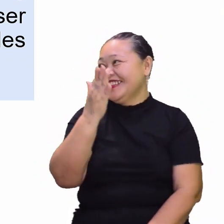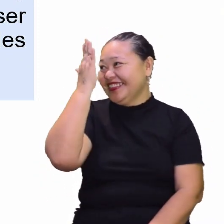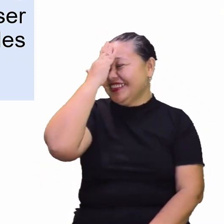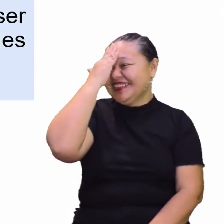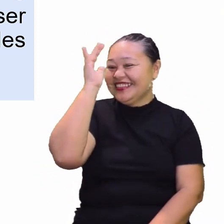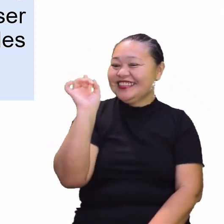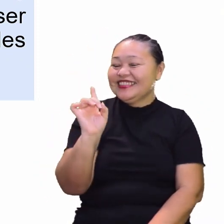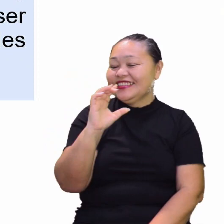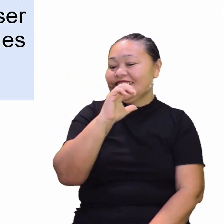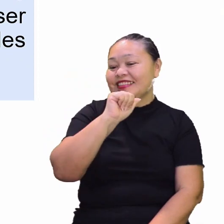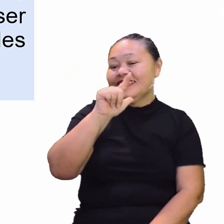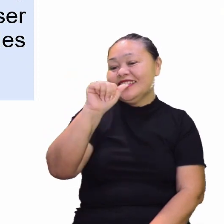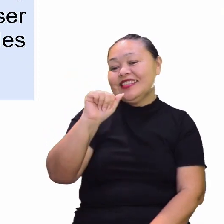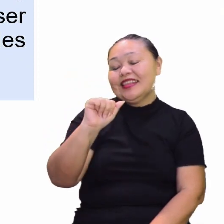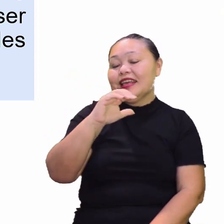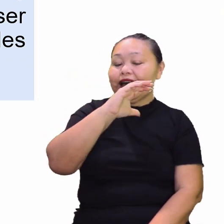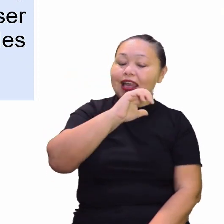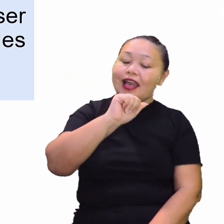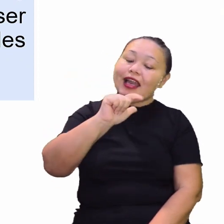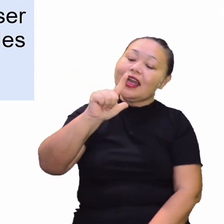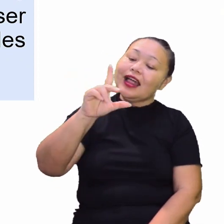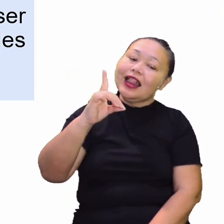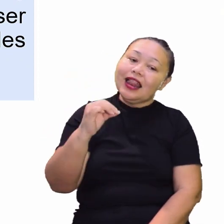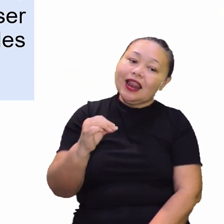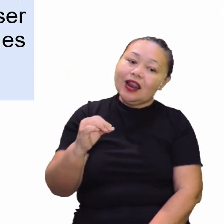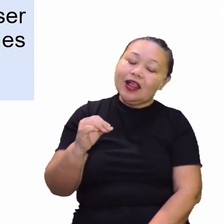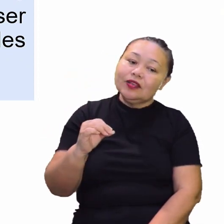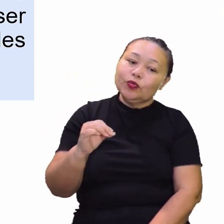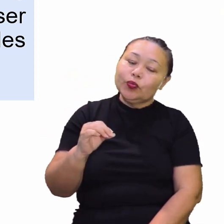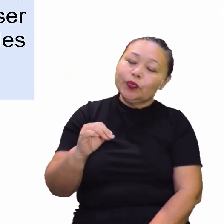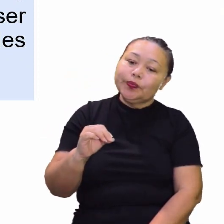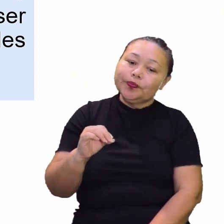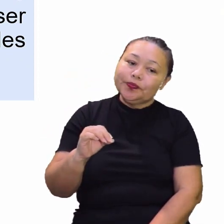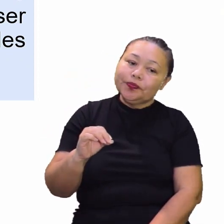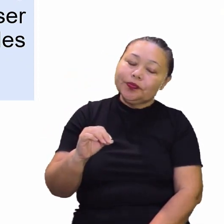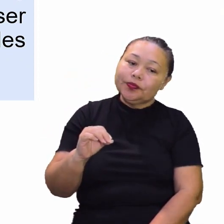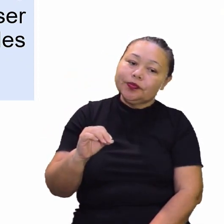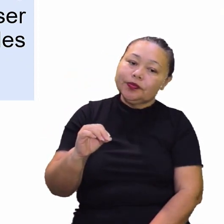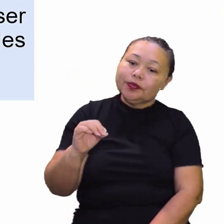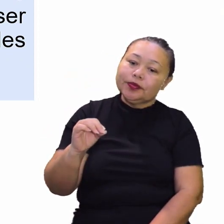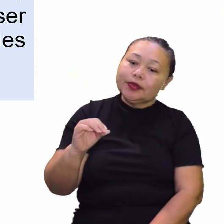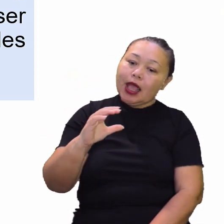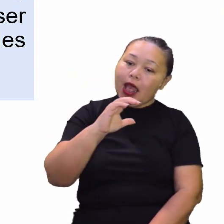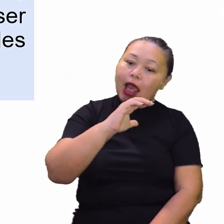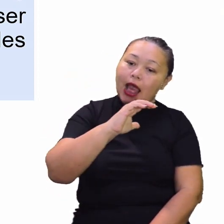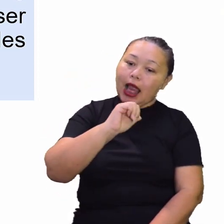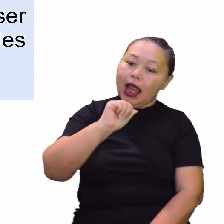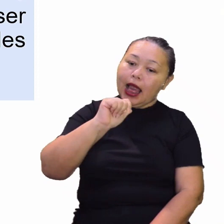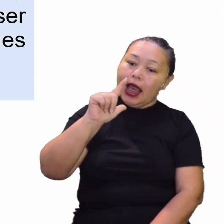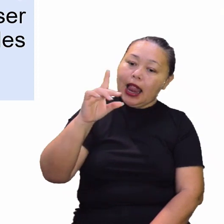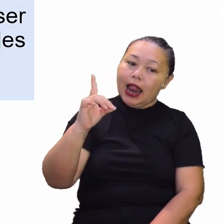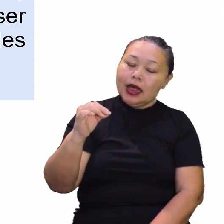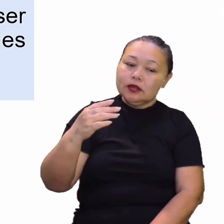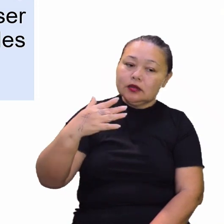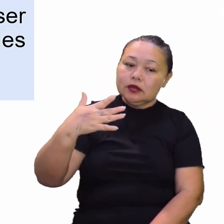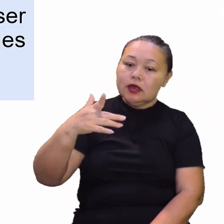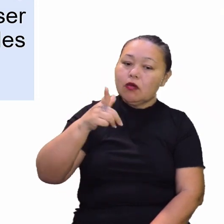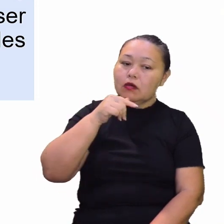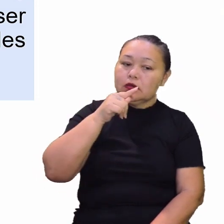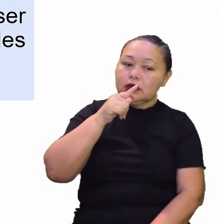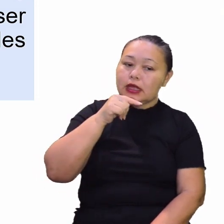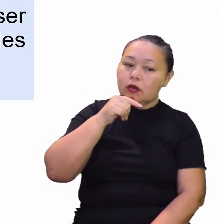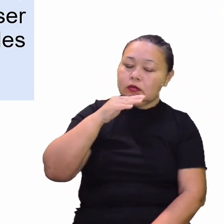você é atencioso. Calado, olha, tá vendo? Isso aqui é um barco. Olha só, isso aqui é o calado. Ó. Aqui